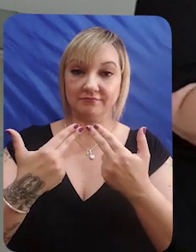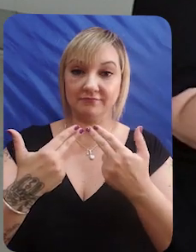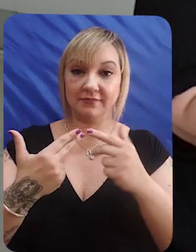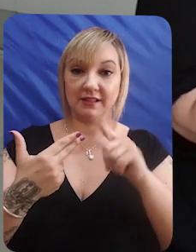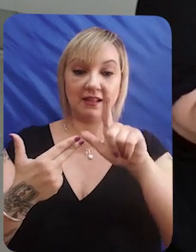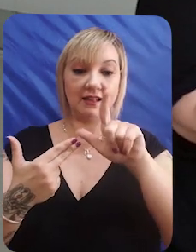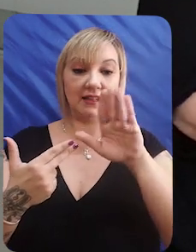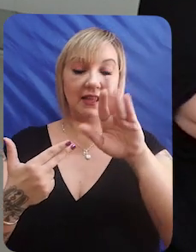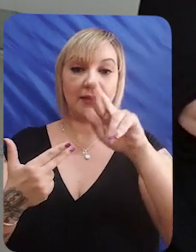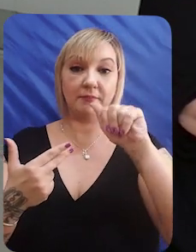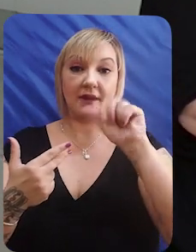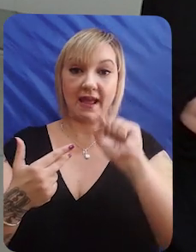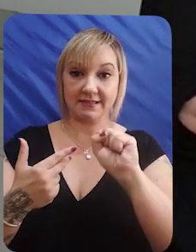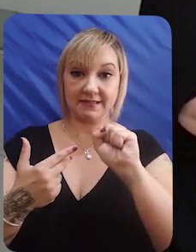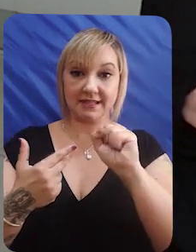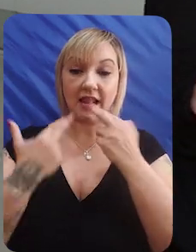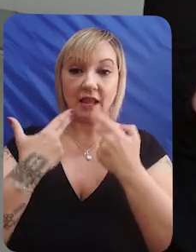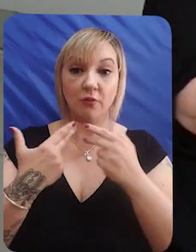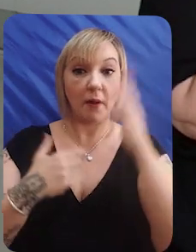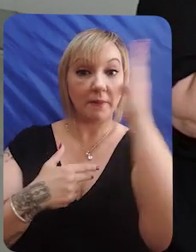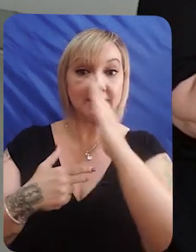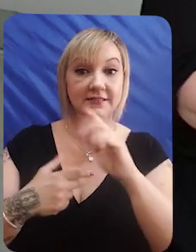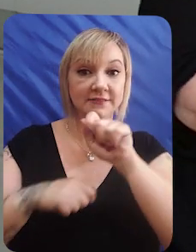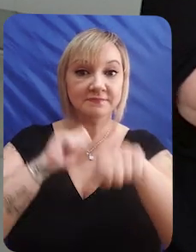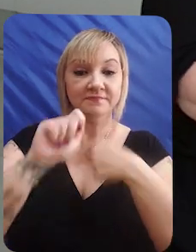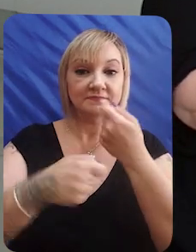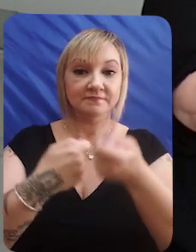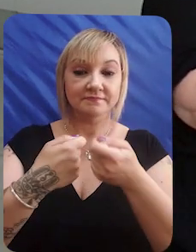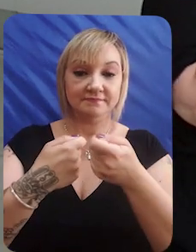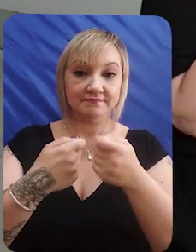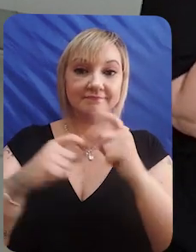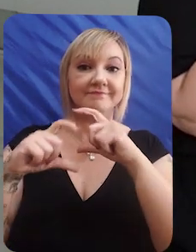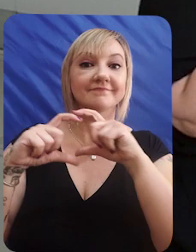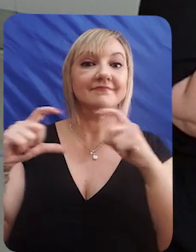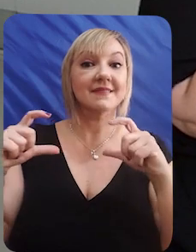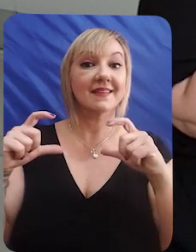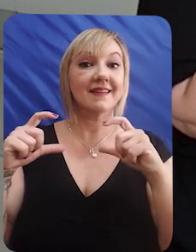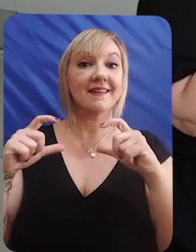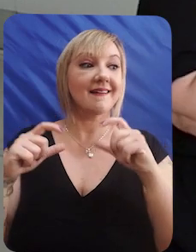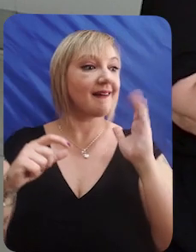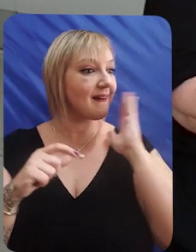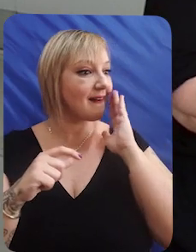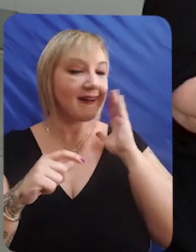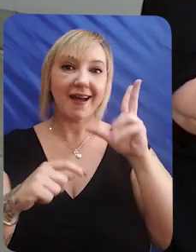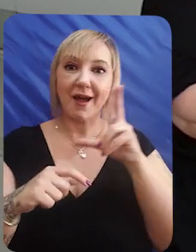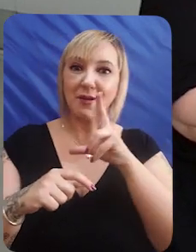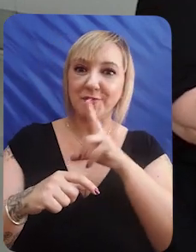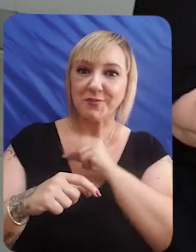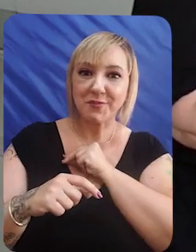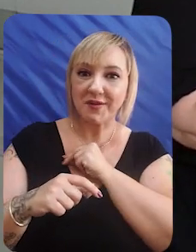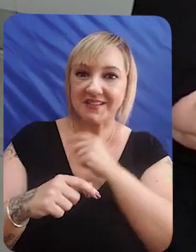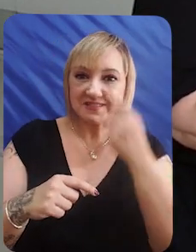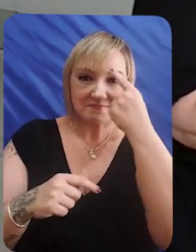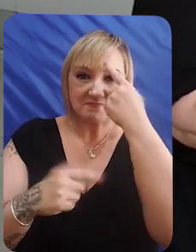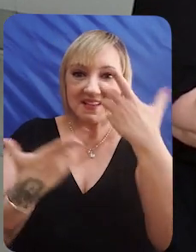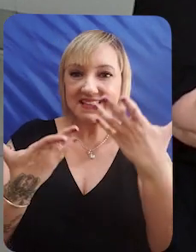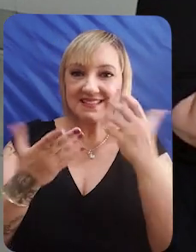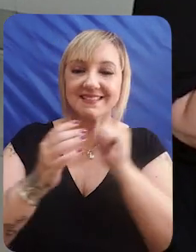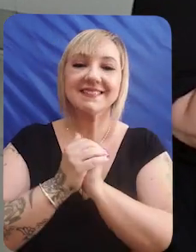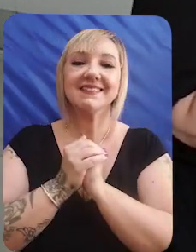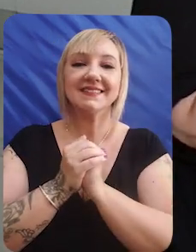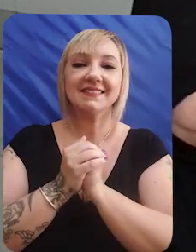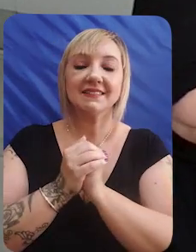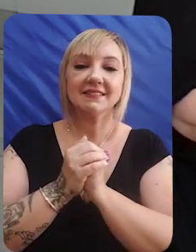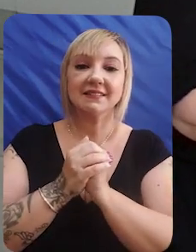Brasileira de Sinais. Libras, de sinais. Isso, então fica Libras, Língua Brasileira de Sinais. Nossa, a gente nunca parou para pensar nisso. Língua brasileira é verdade,